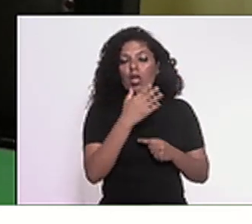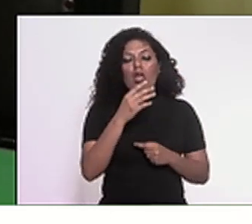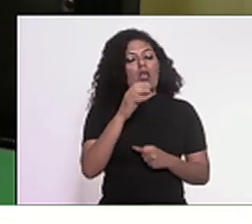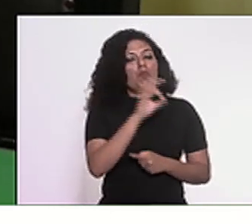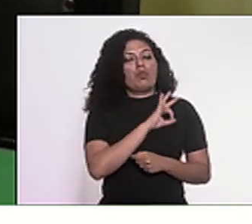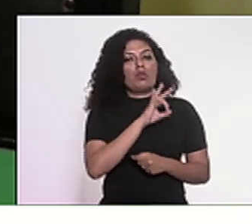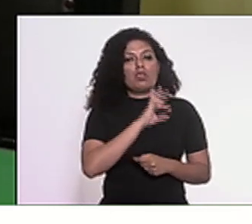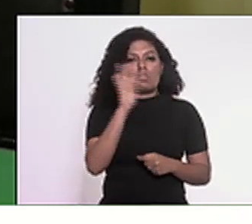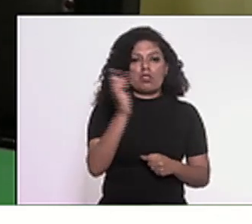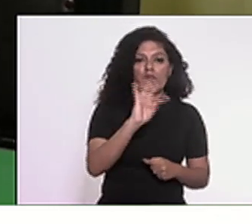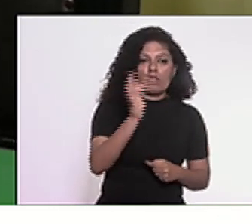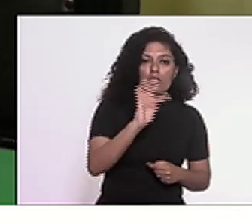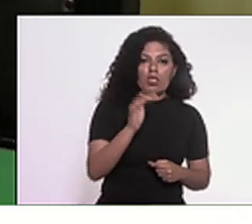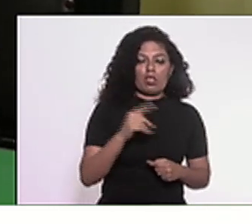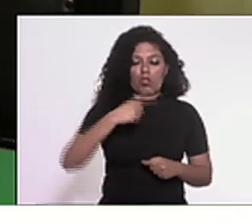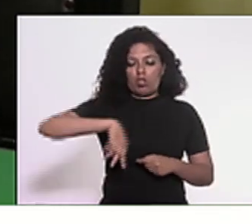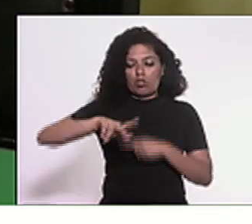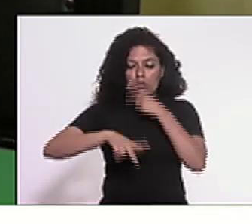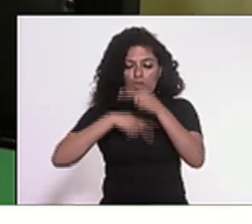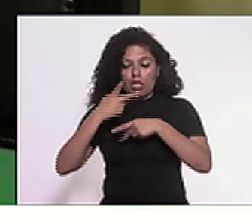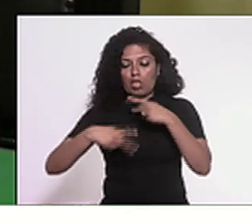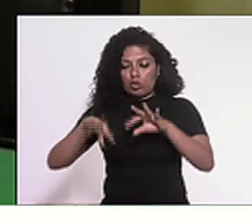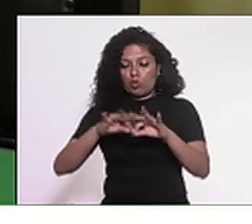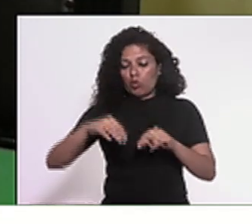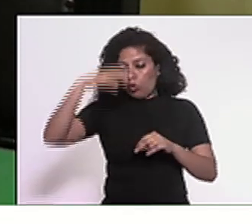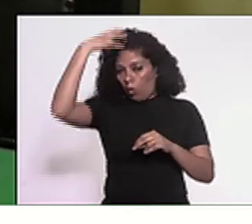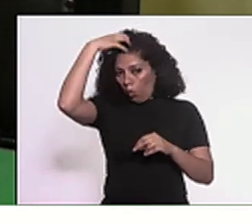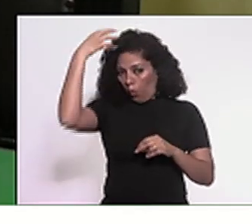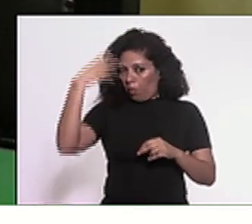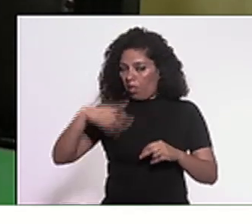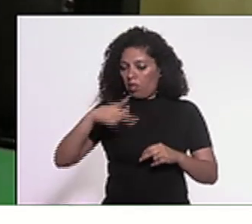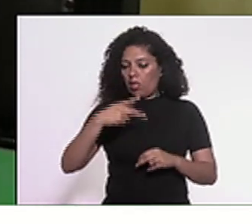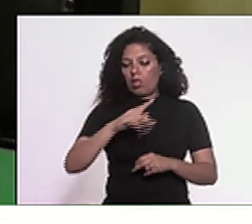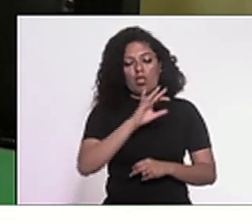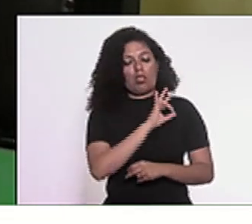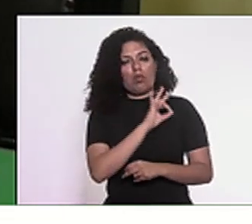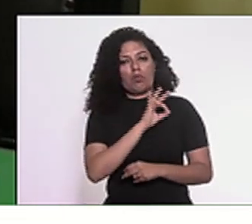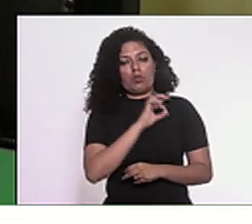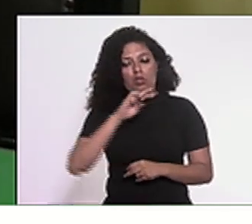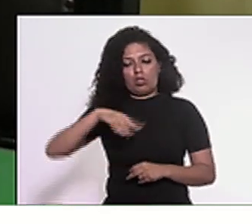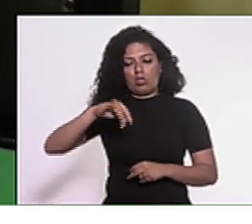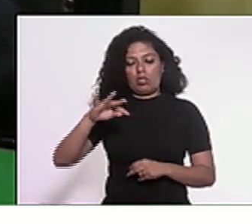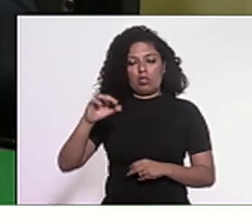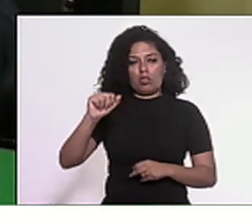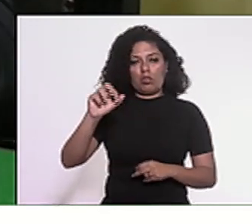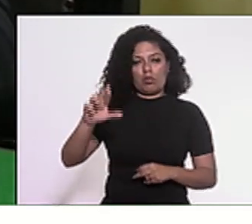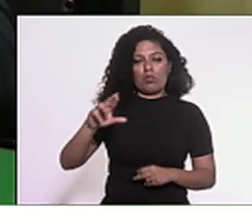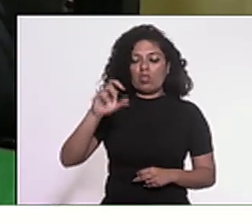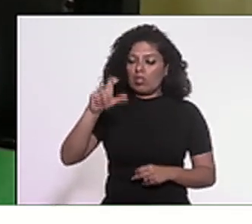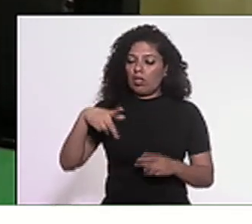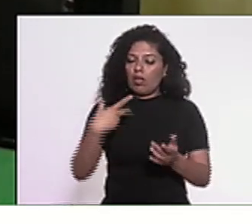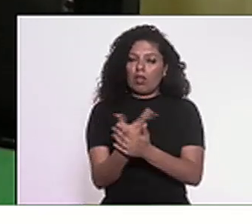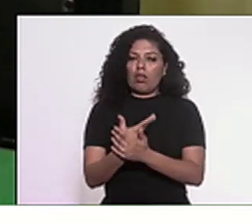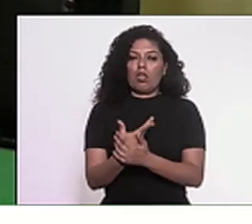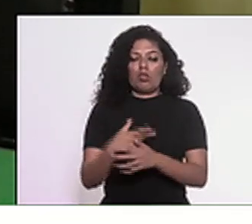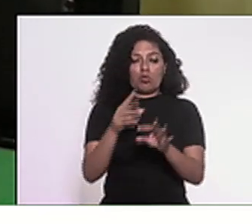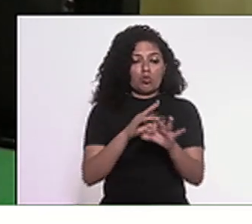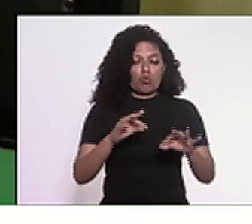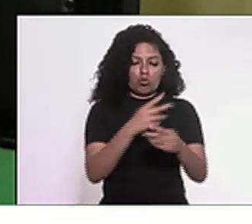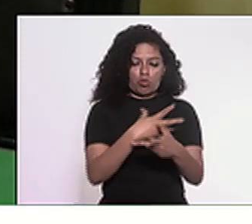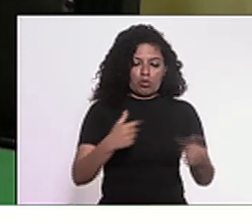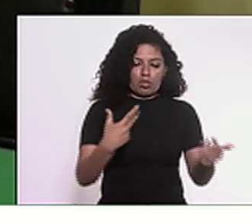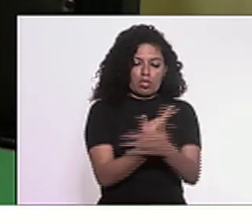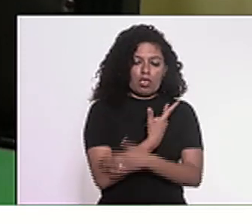Federal, né? Não dá para a gente colocar nos ombros da Polícia Militar, né, todas essas mazelas que ocorrem no Estado do Rio de